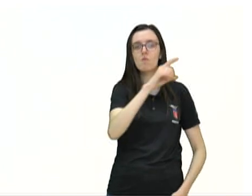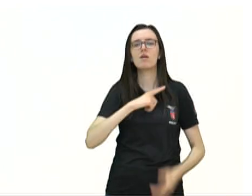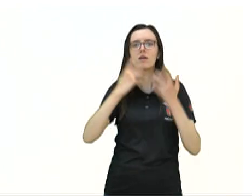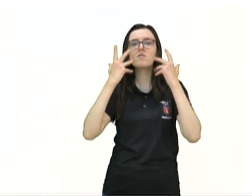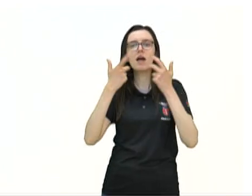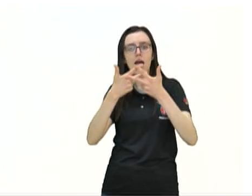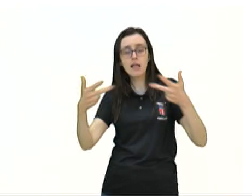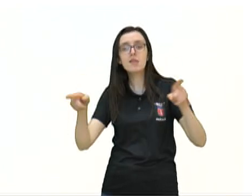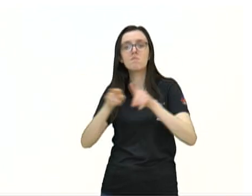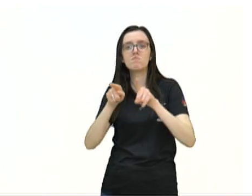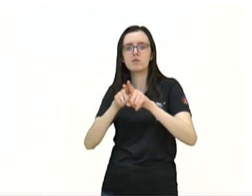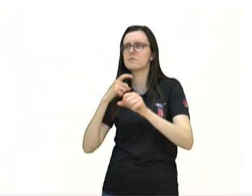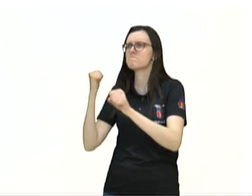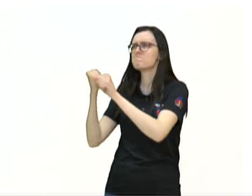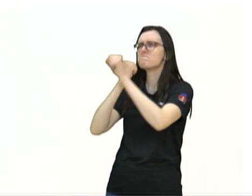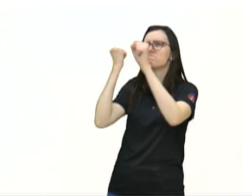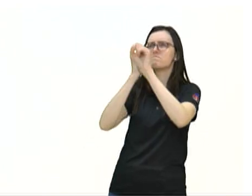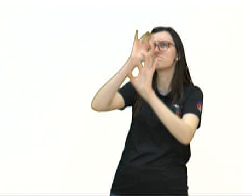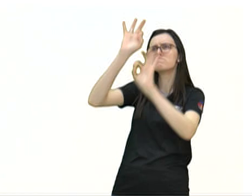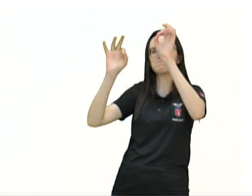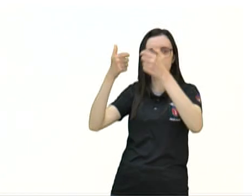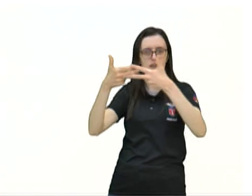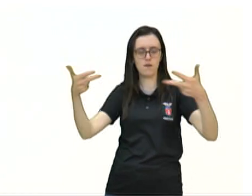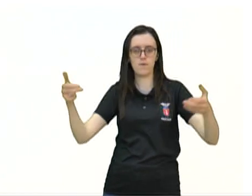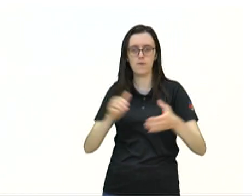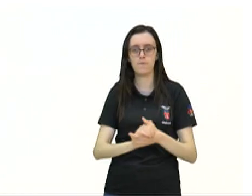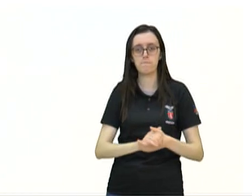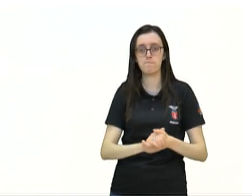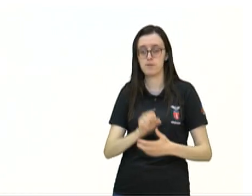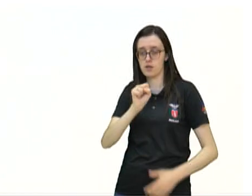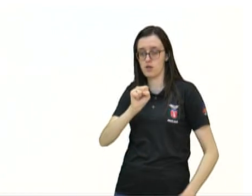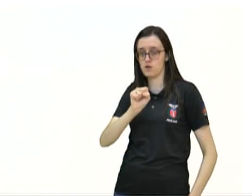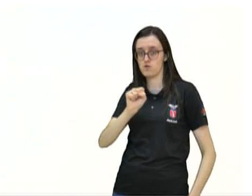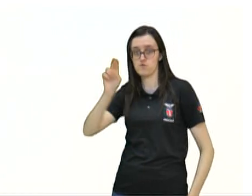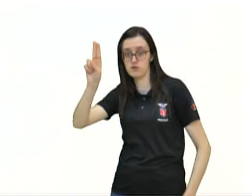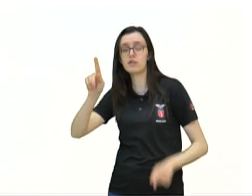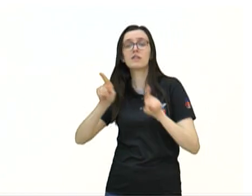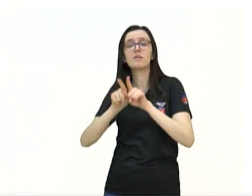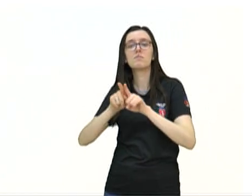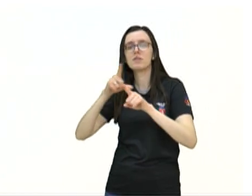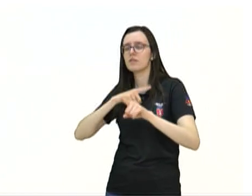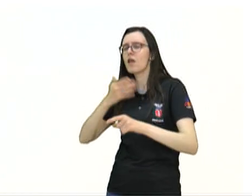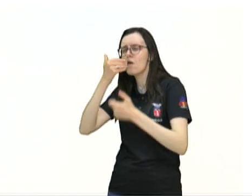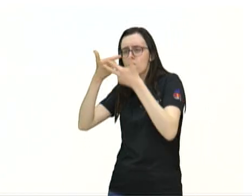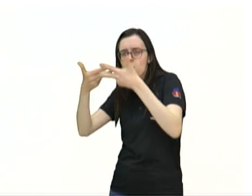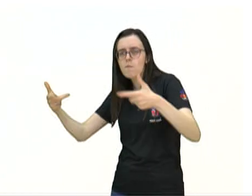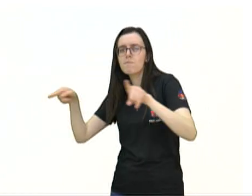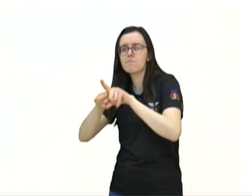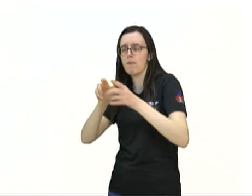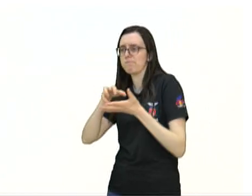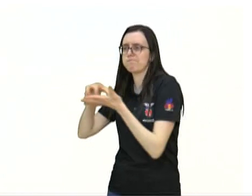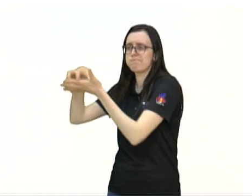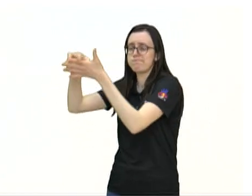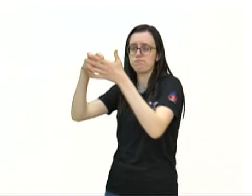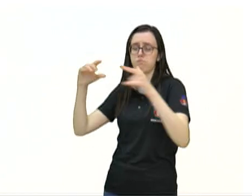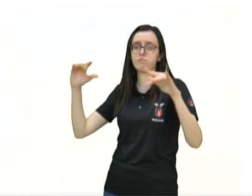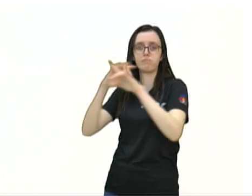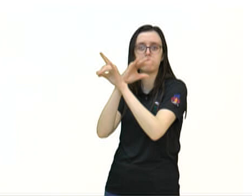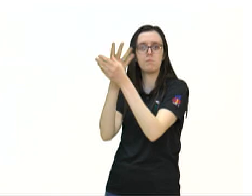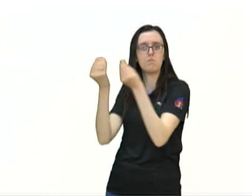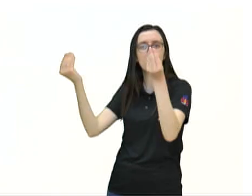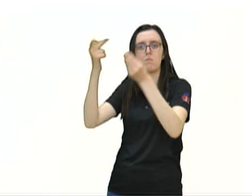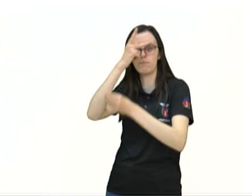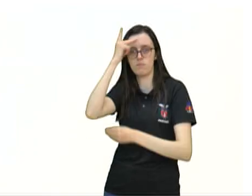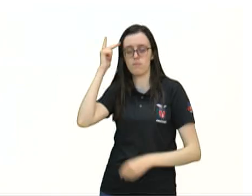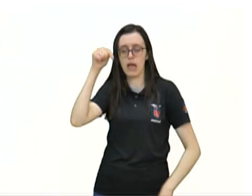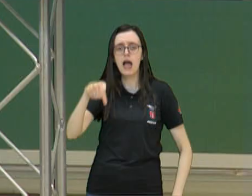arquitetura. O sudeste, culinária e grandes centros urbanos. E aqui no sul, o que nós